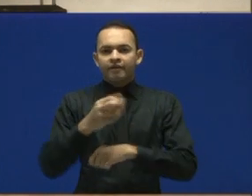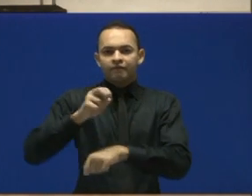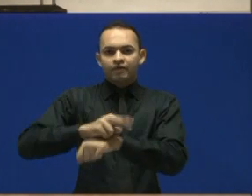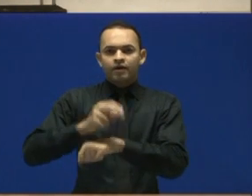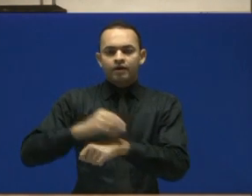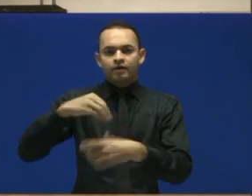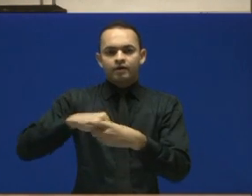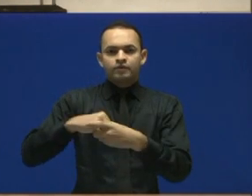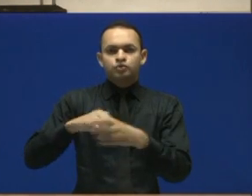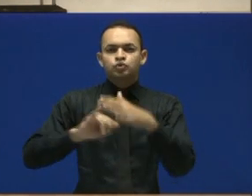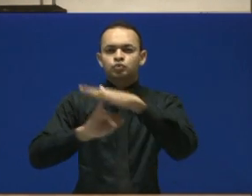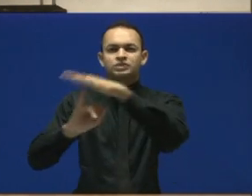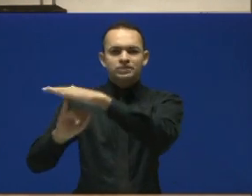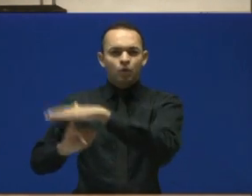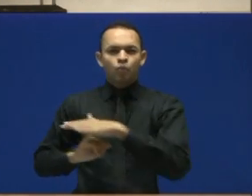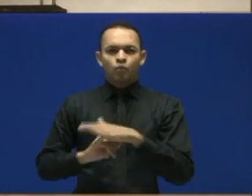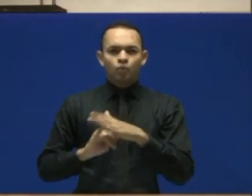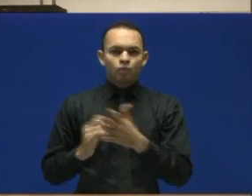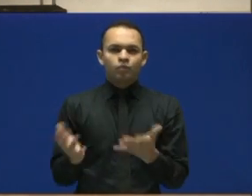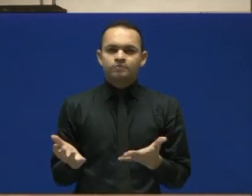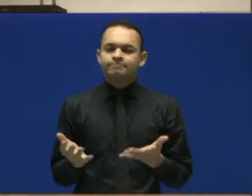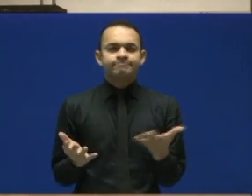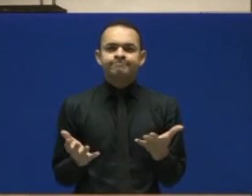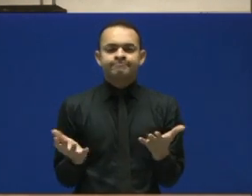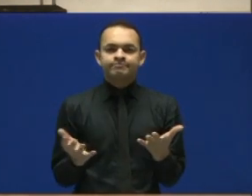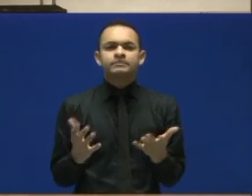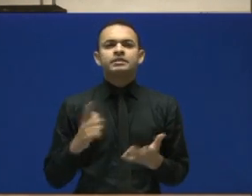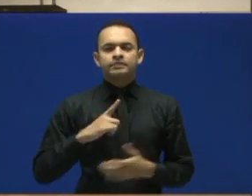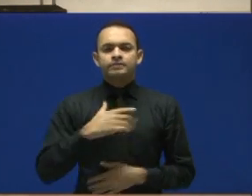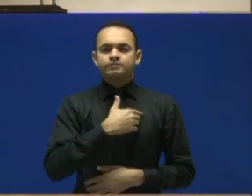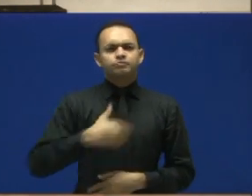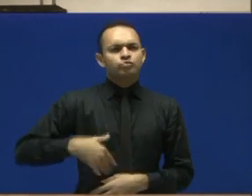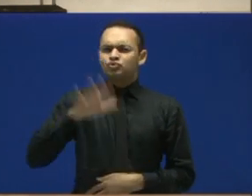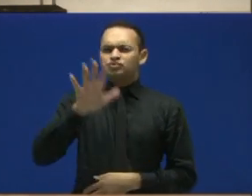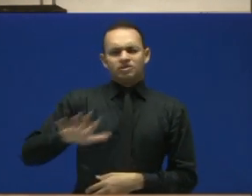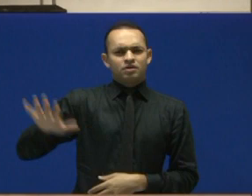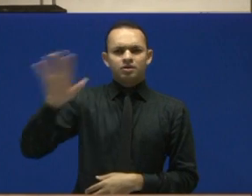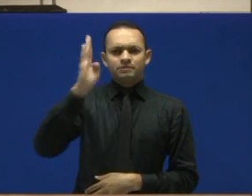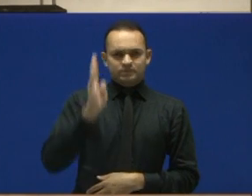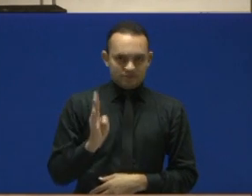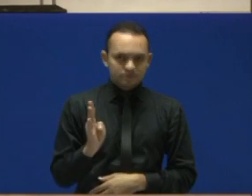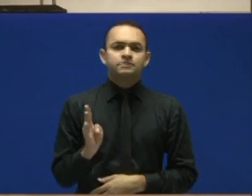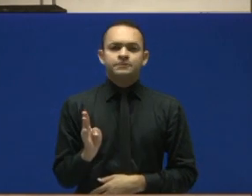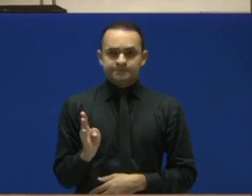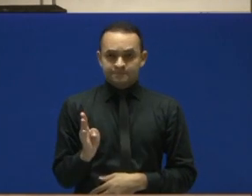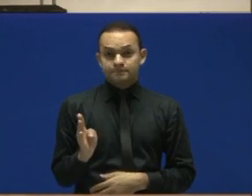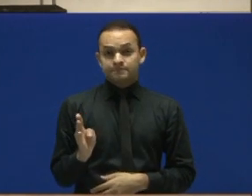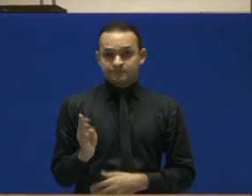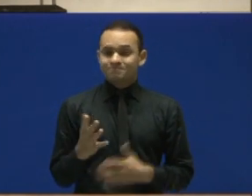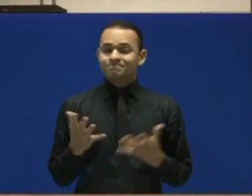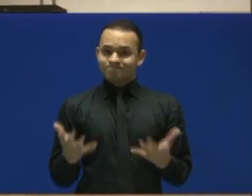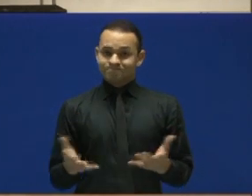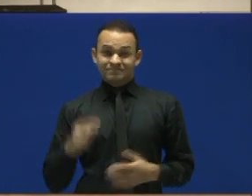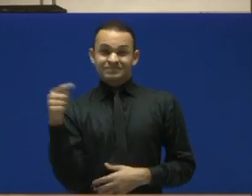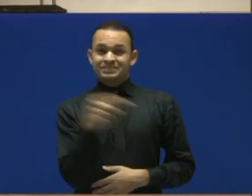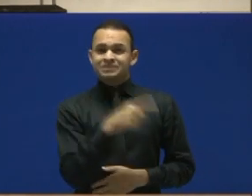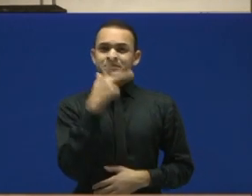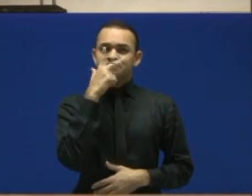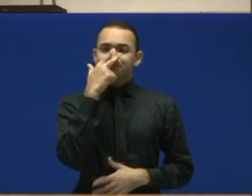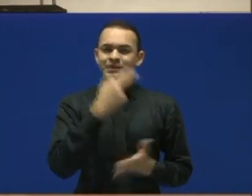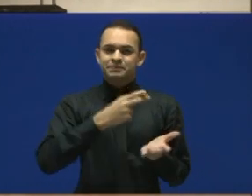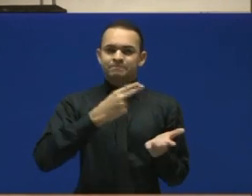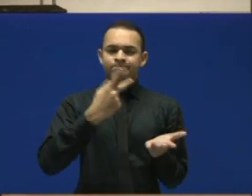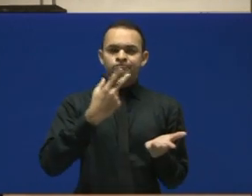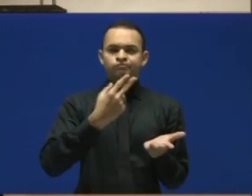instituição e nas instituições públicas de uma maneira geral isso está decretando